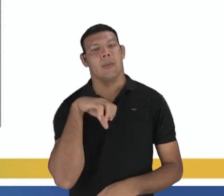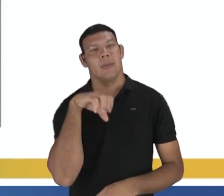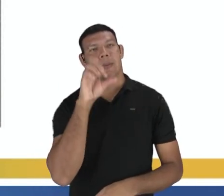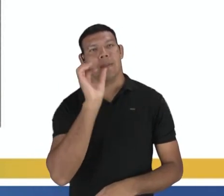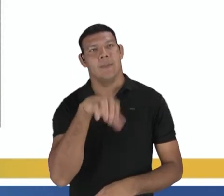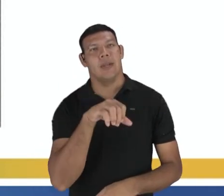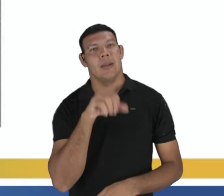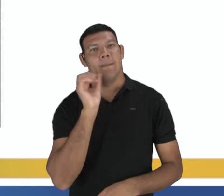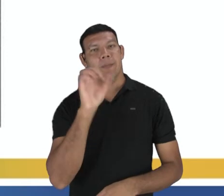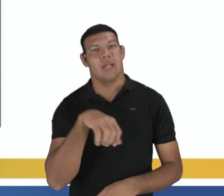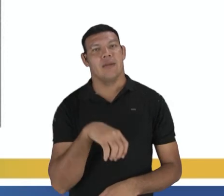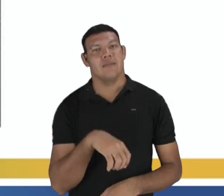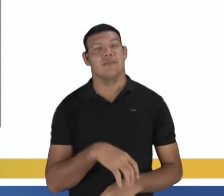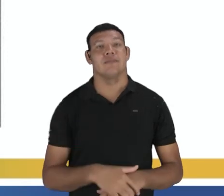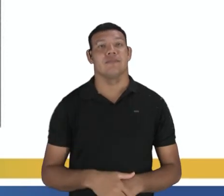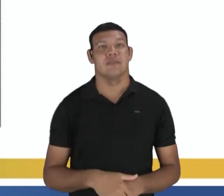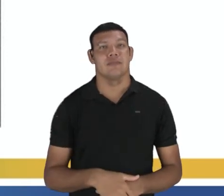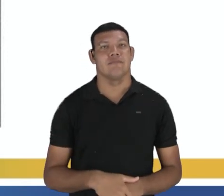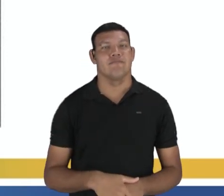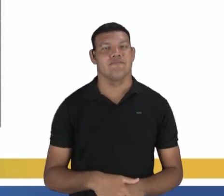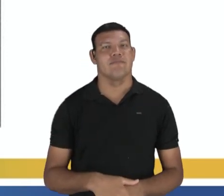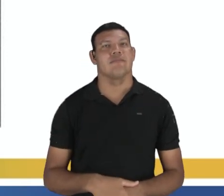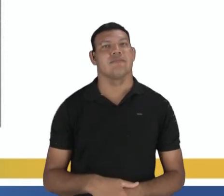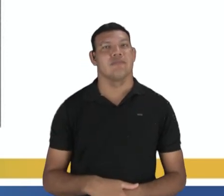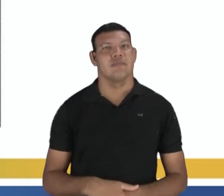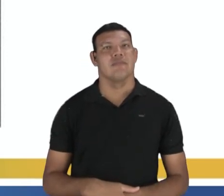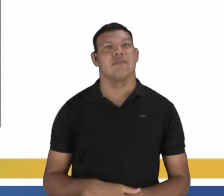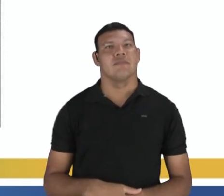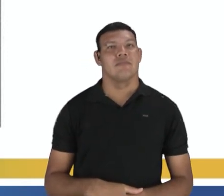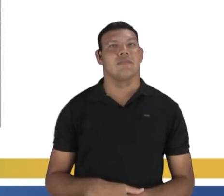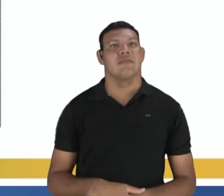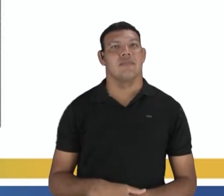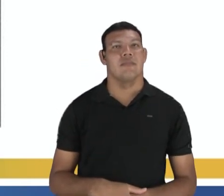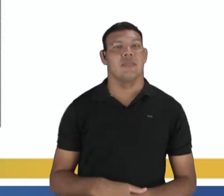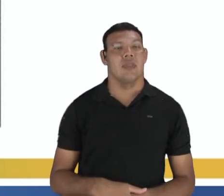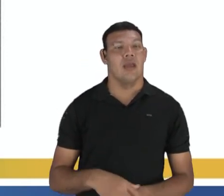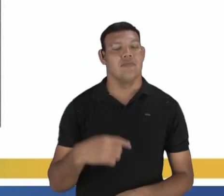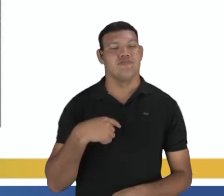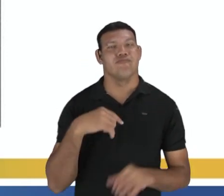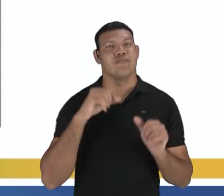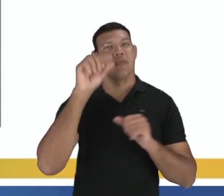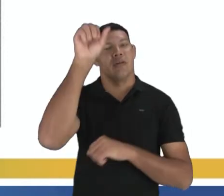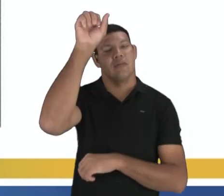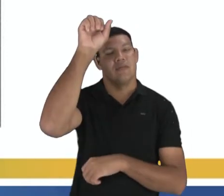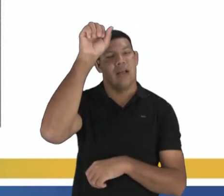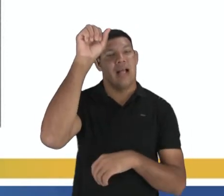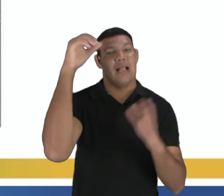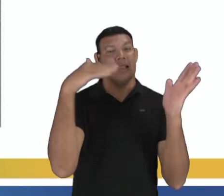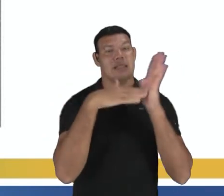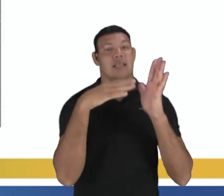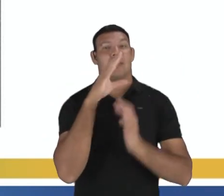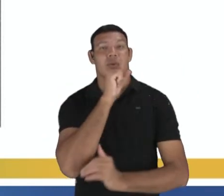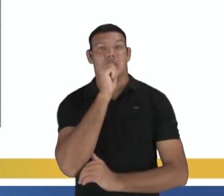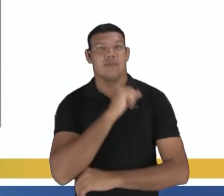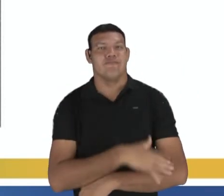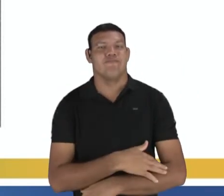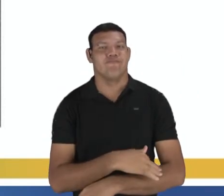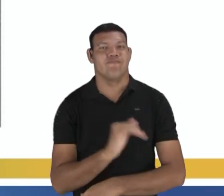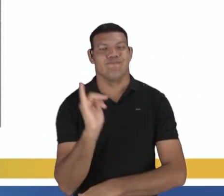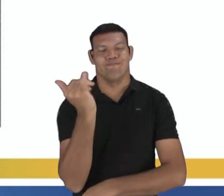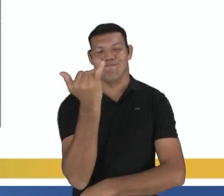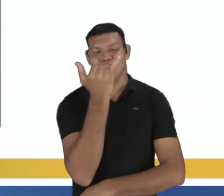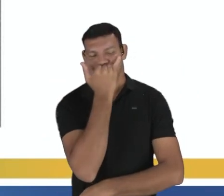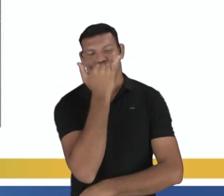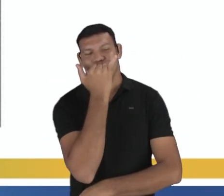e a cortina sobe. Aposto que vou ficar aqui até sábado. Que